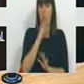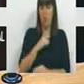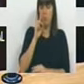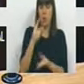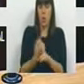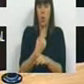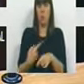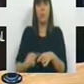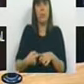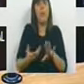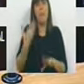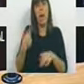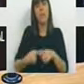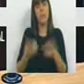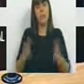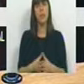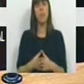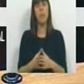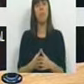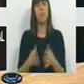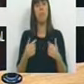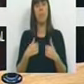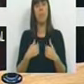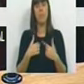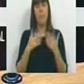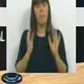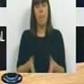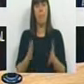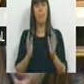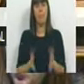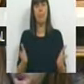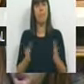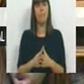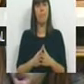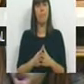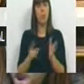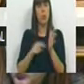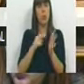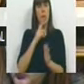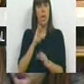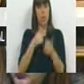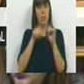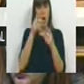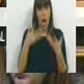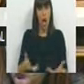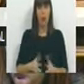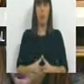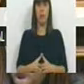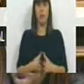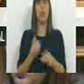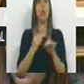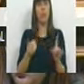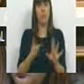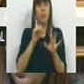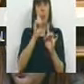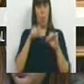encontramos lá coisas mais interessantes e para as quais nós nem sequer precisamos de esperar uma resposta sua agora. Porque